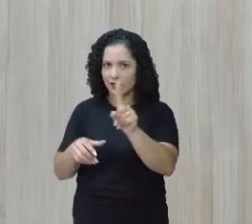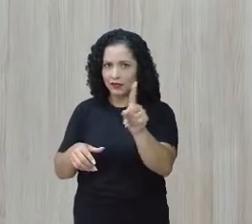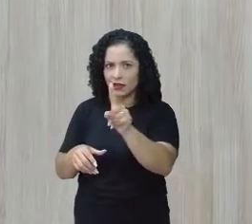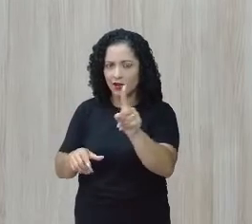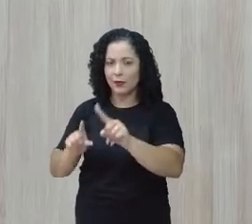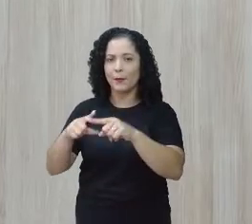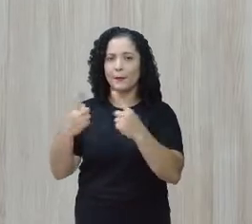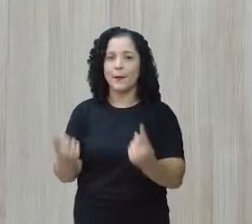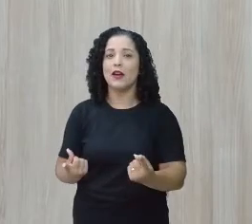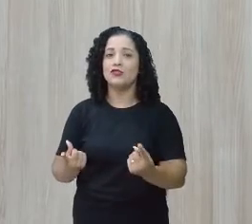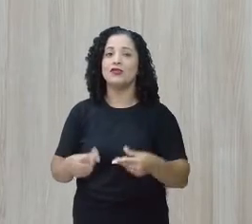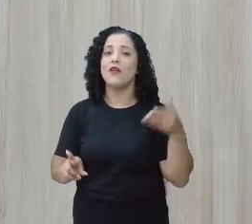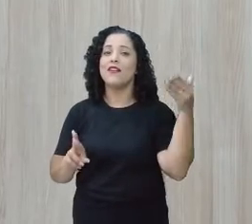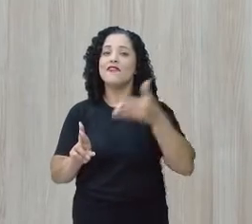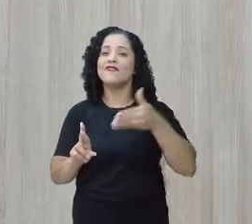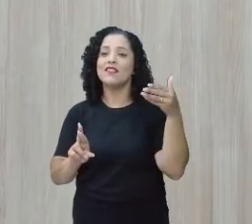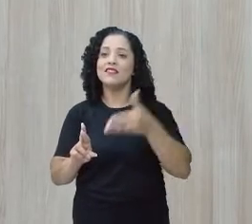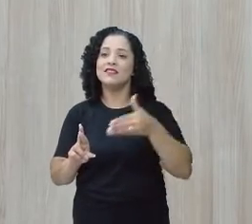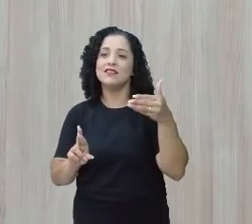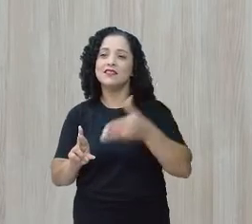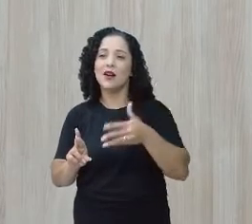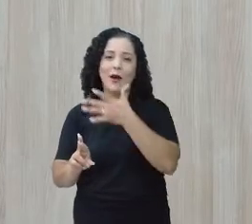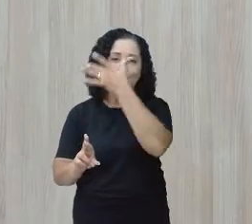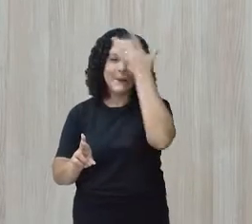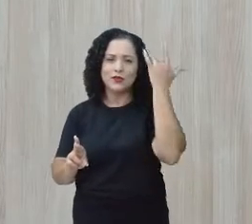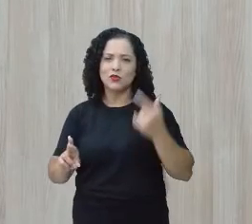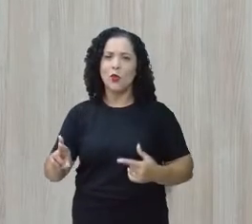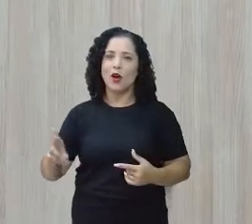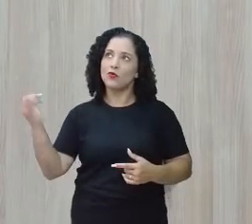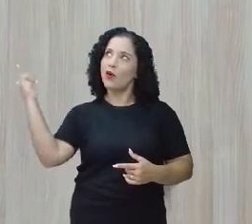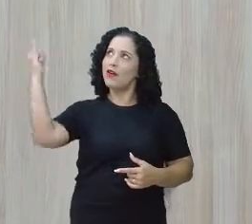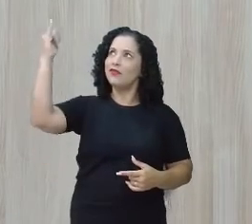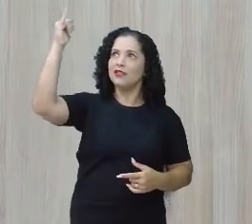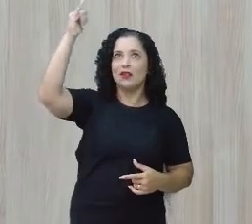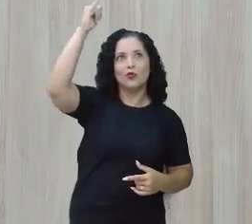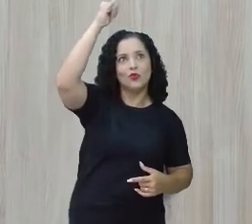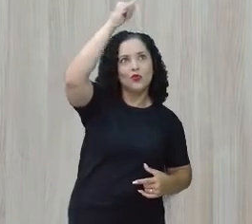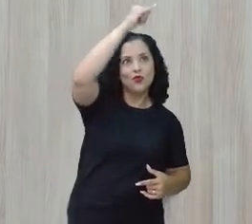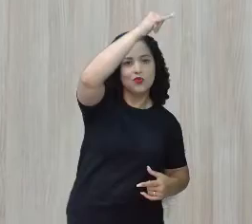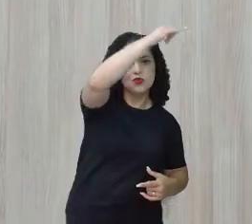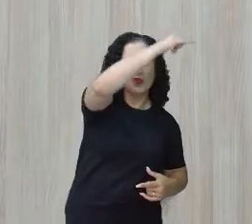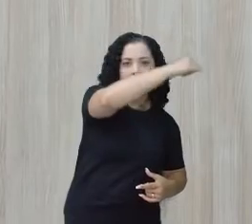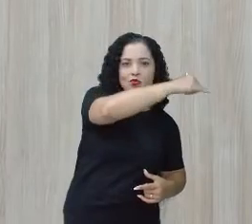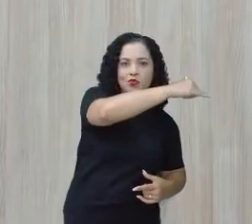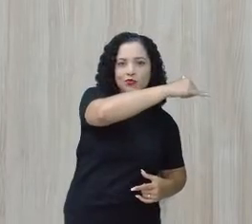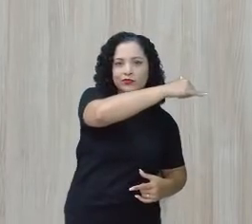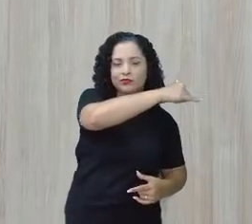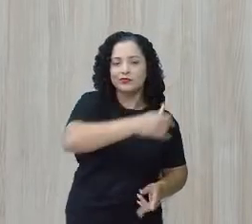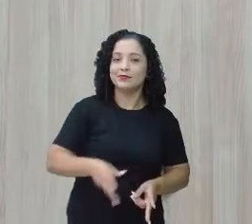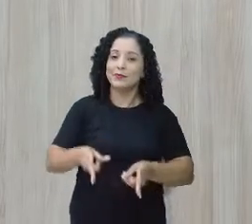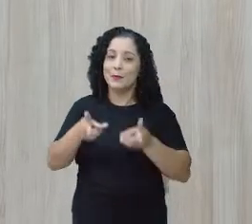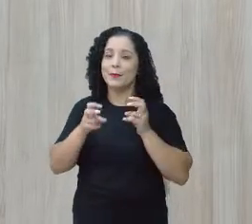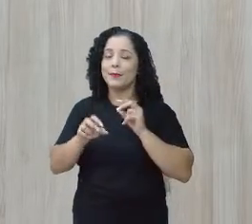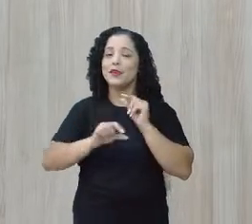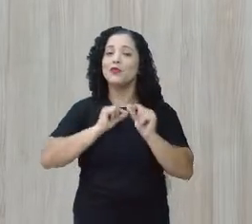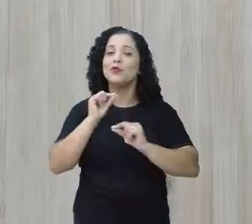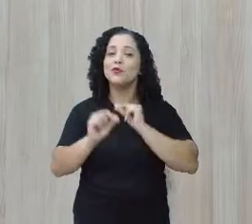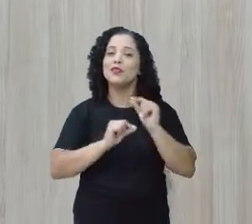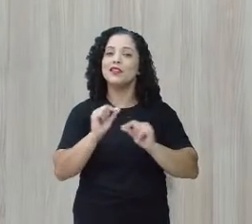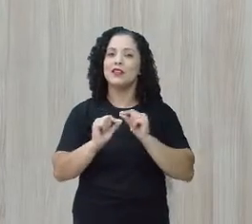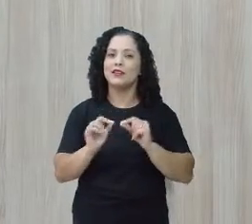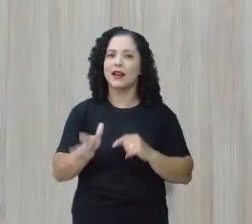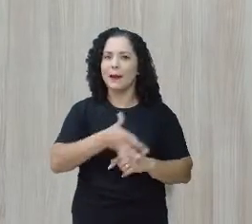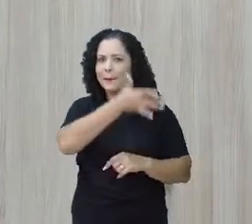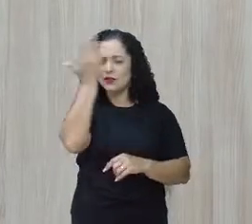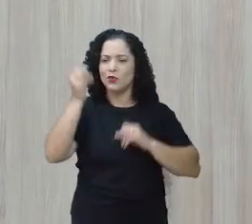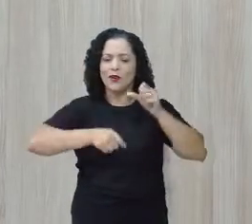Pois é, mas se o referencial aí é alguém que vai passando no avião, né? Então, já estou percebendo. Ah, alguém que está